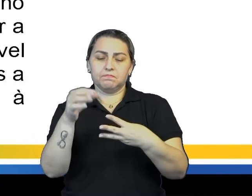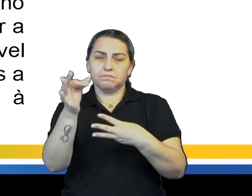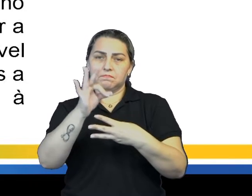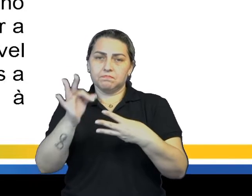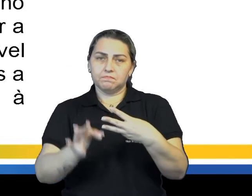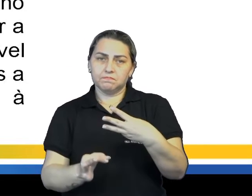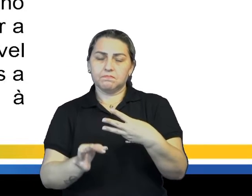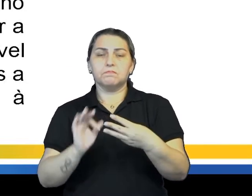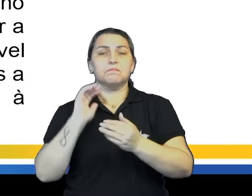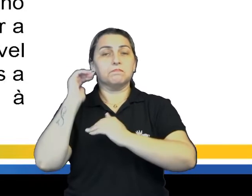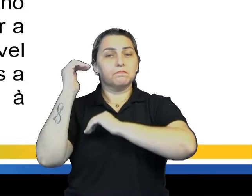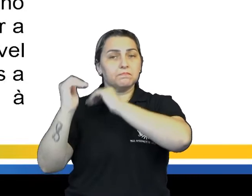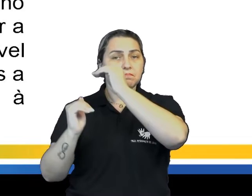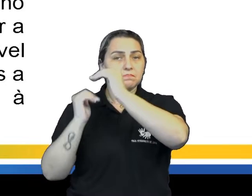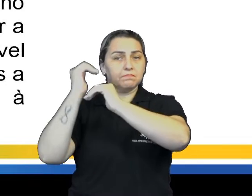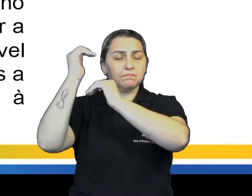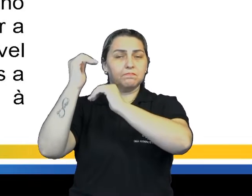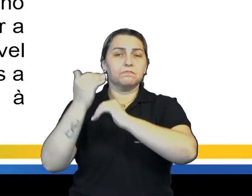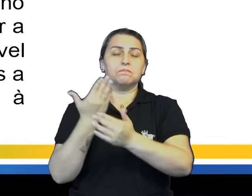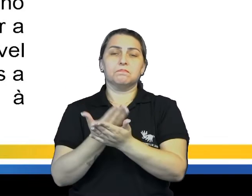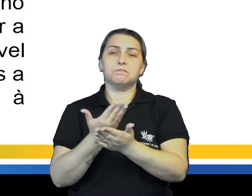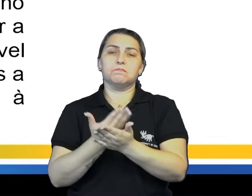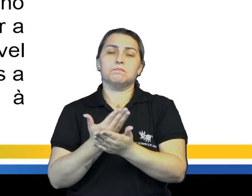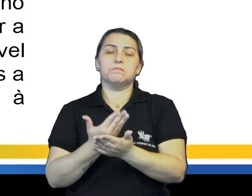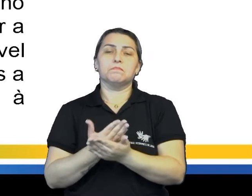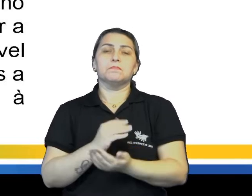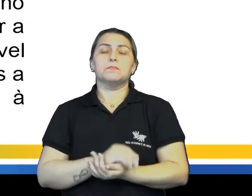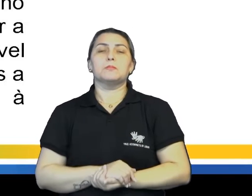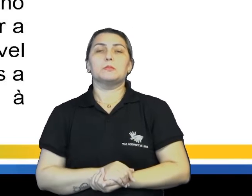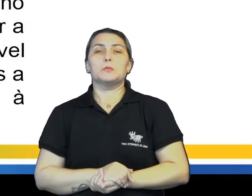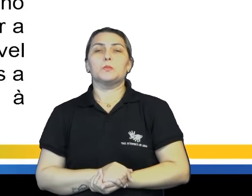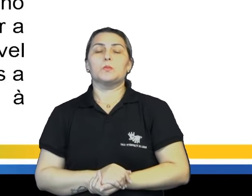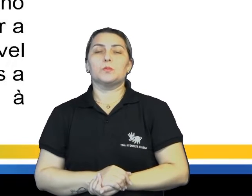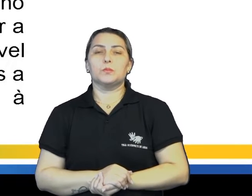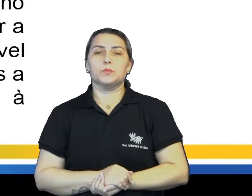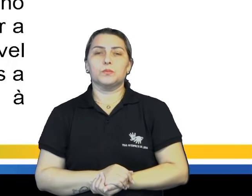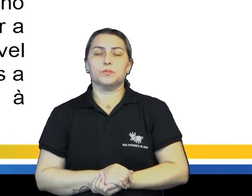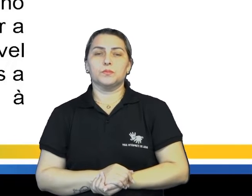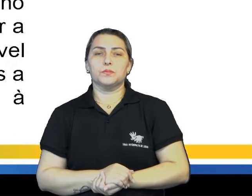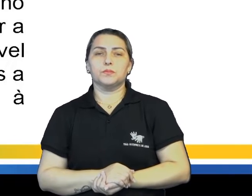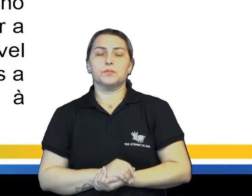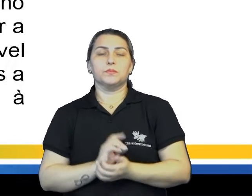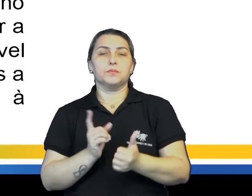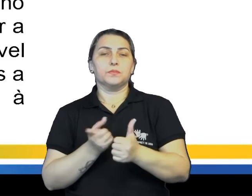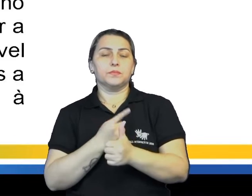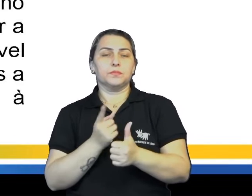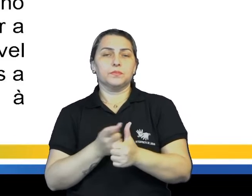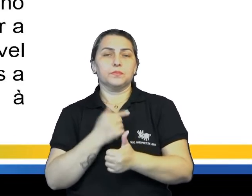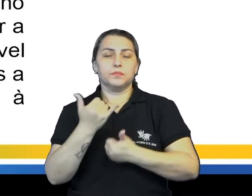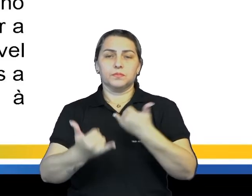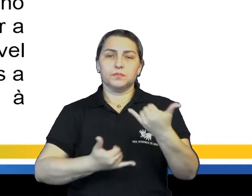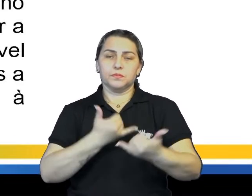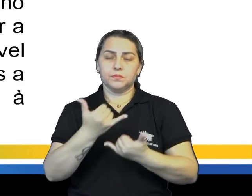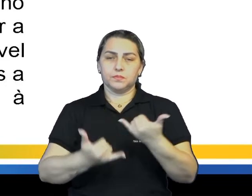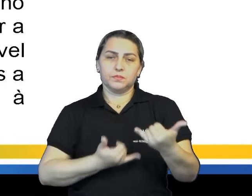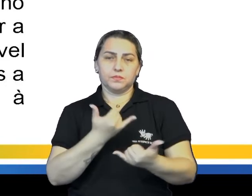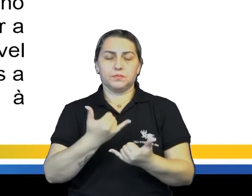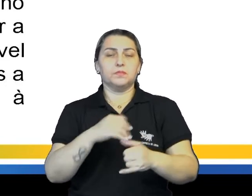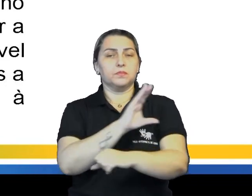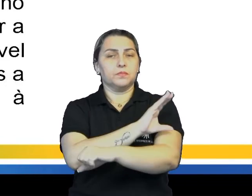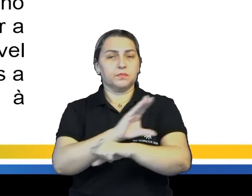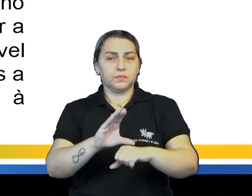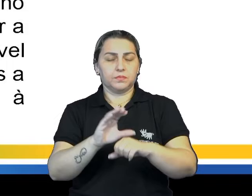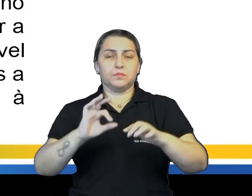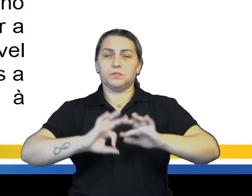bastante desenvolvidos nas aulas que vão propiciar aqueles benefícios que já foram citados. Seriam o quê? Brincadeiras são atividades culturais